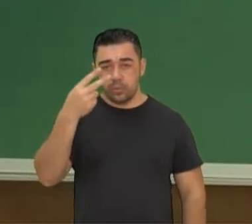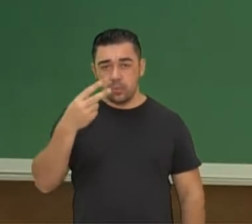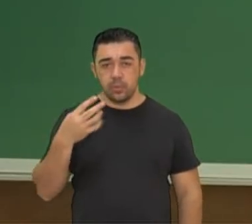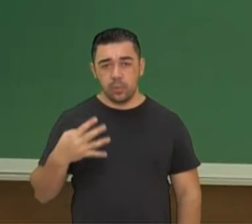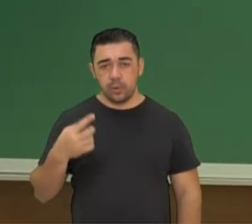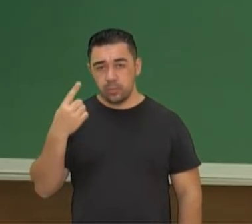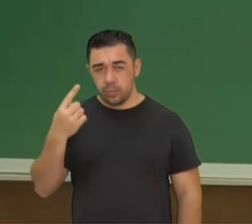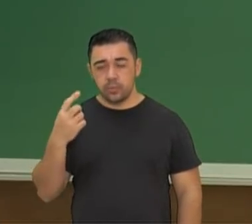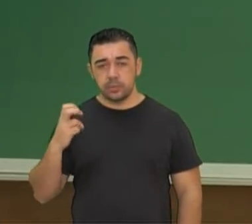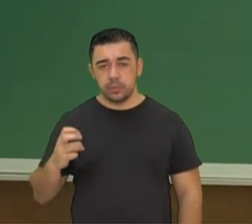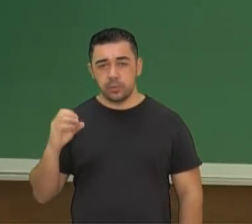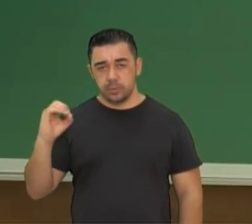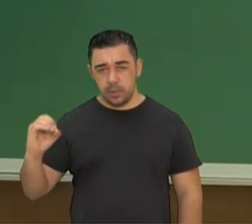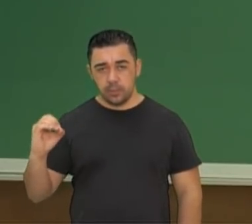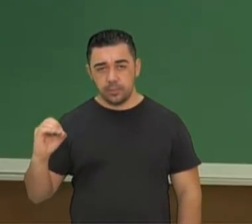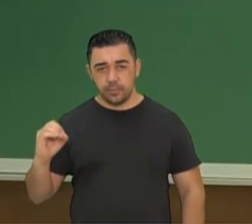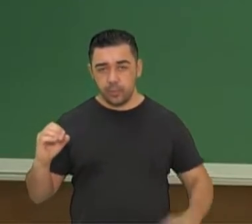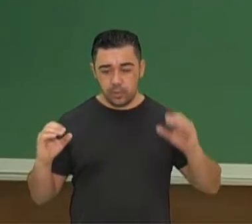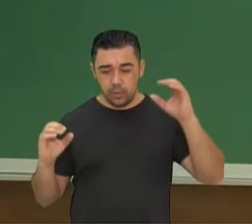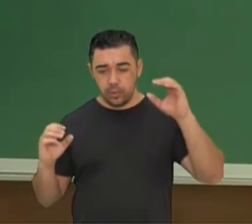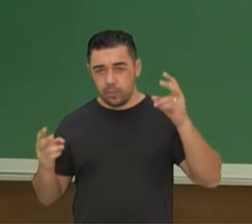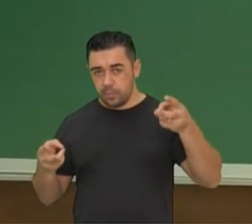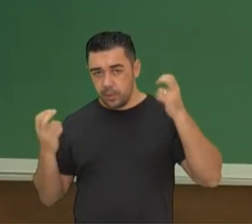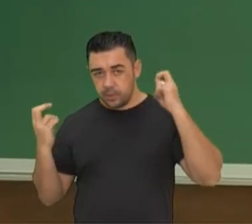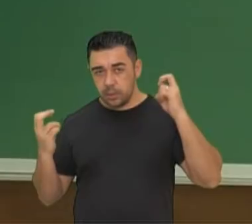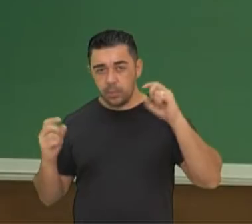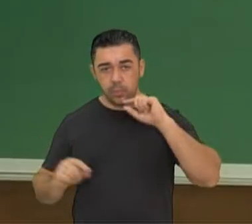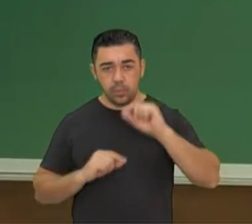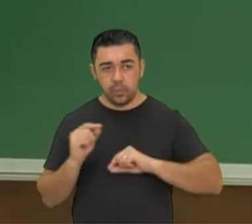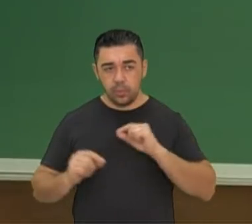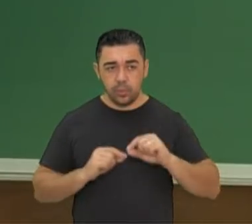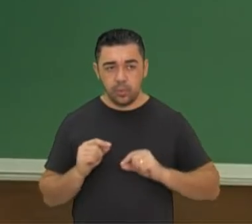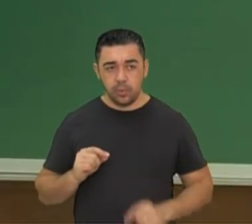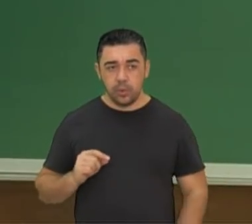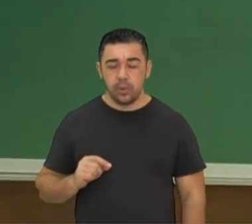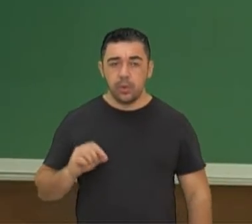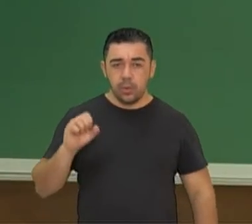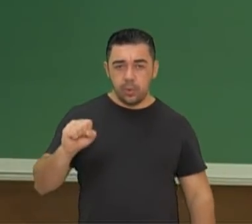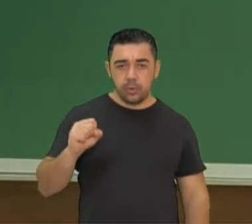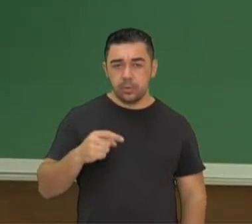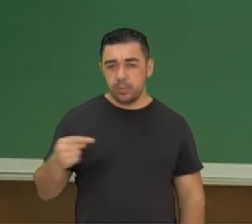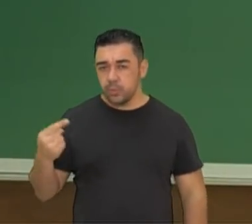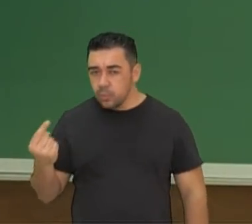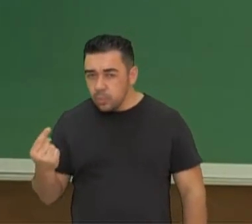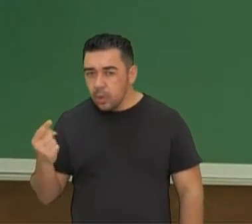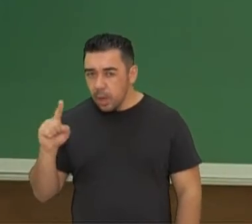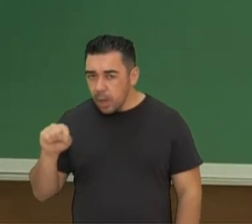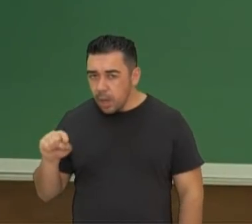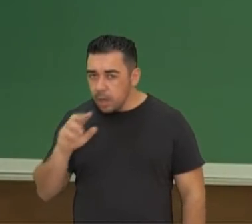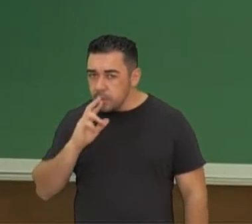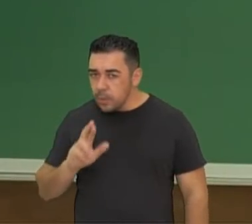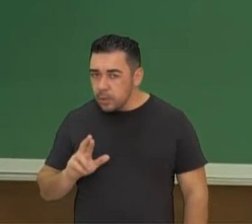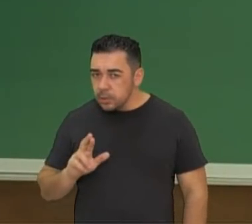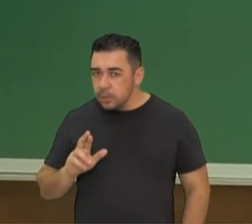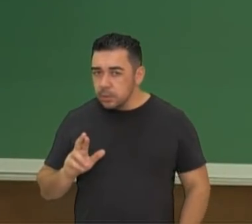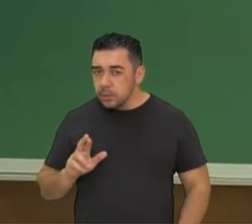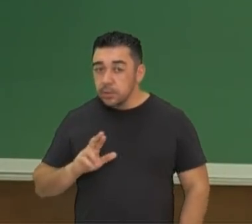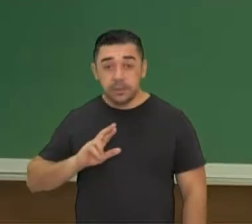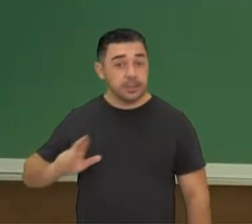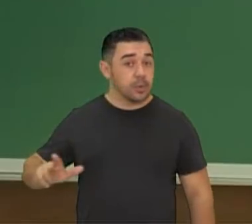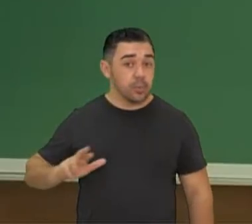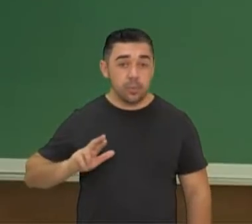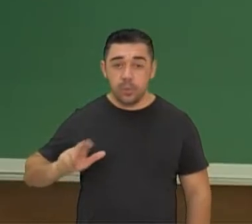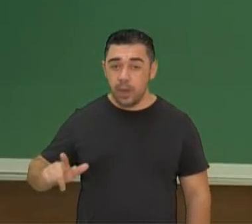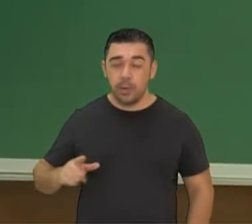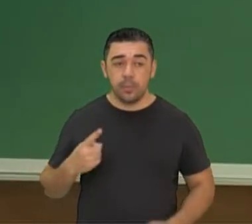e o 1, o 5 e o 0. Agora note o seguinte, será que o 8 menos 1 é solução da equação? Não, por